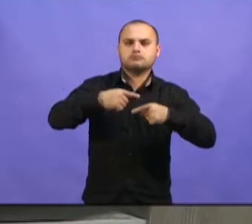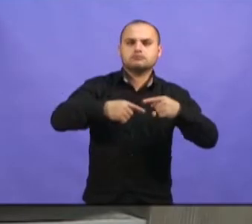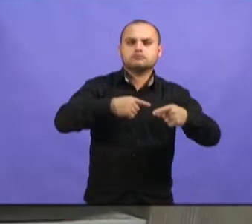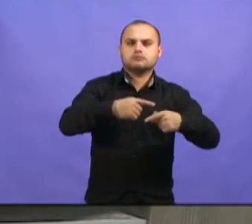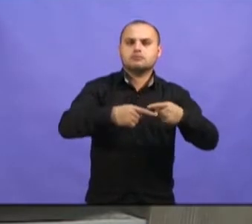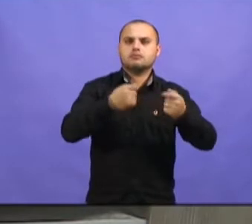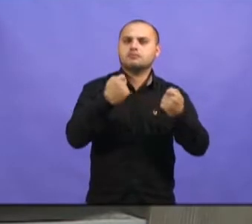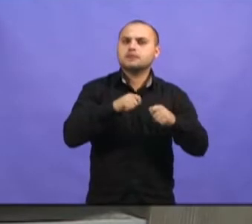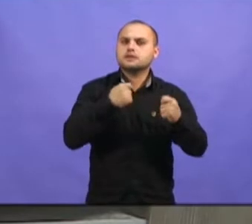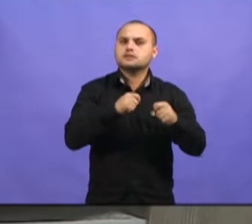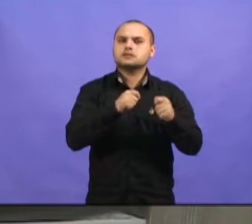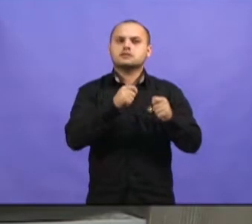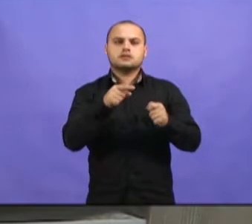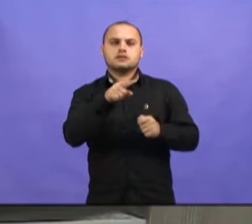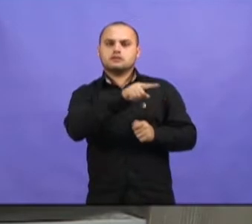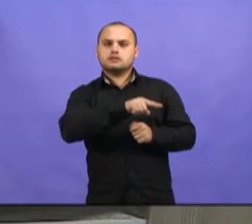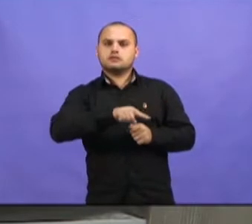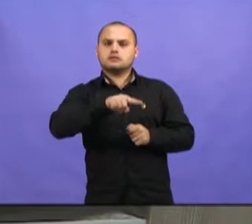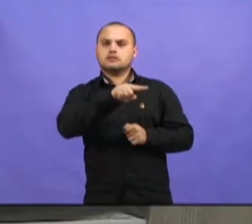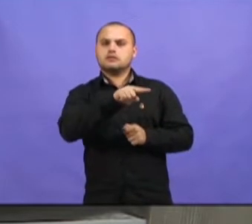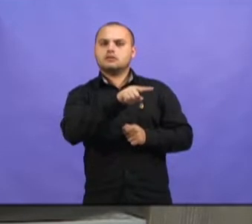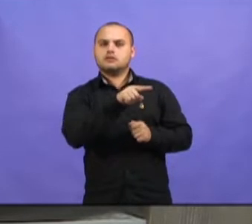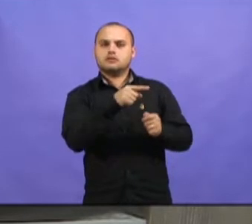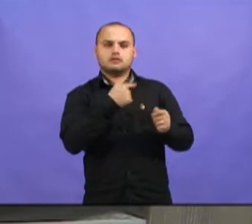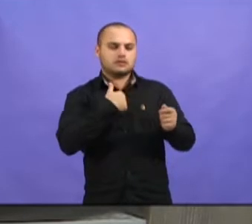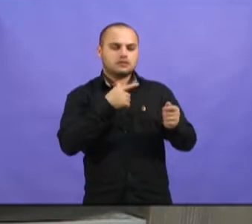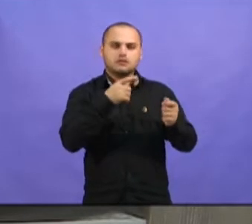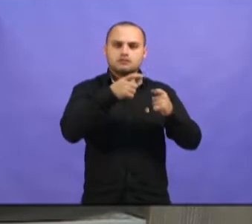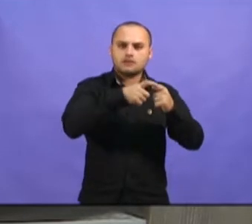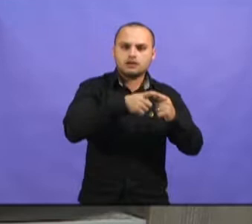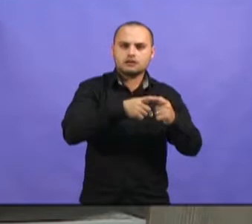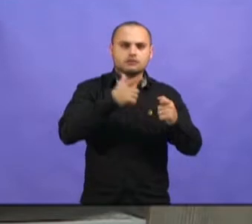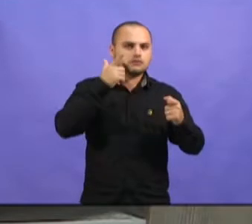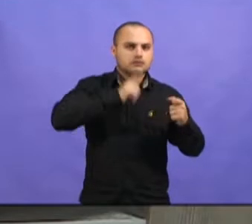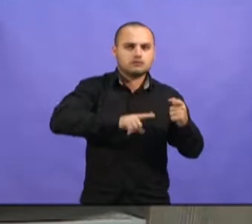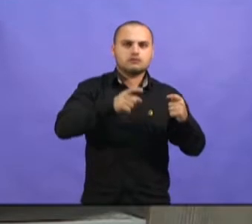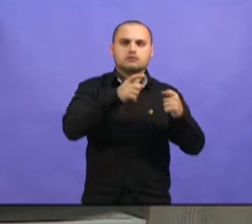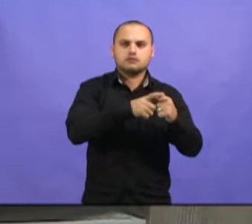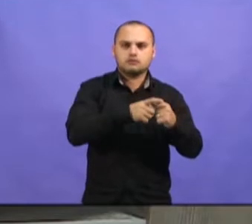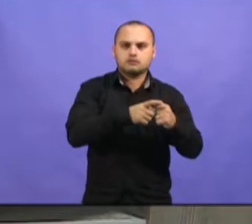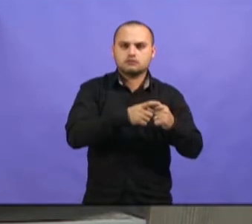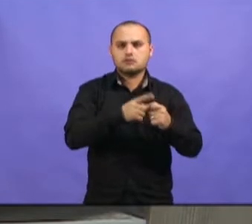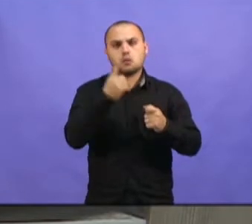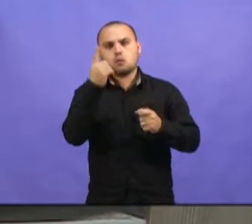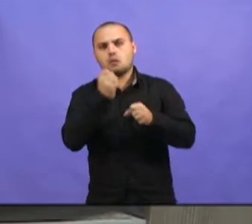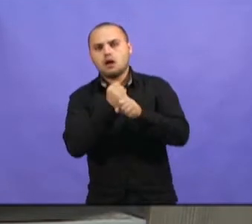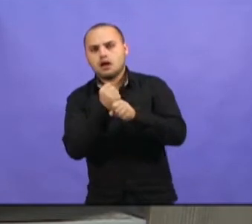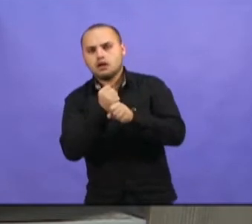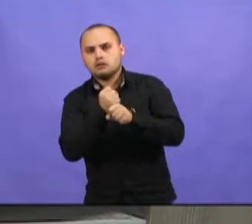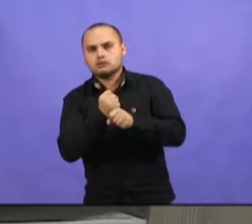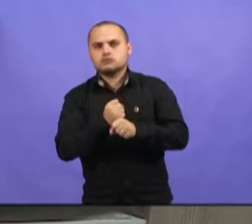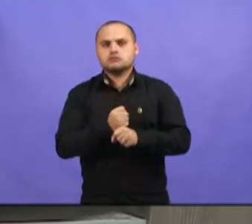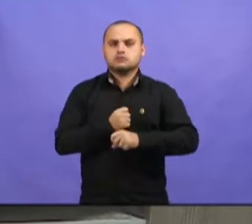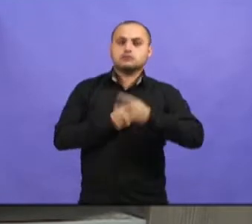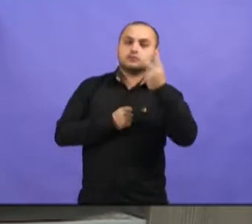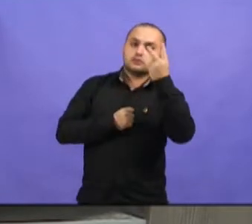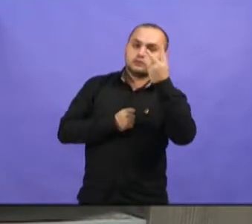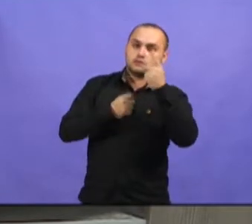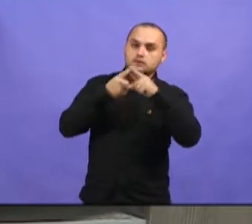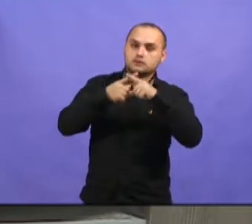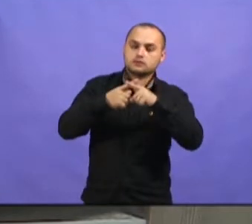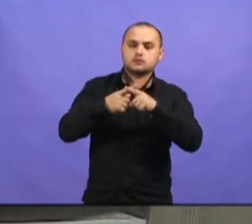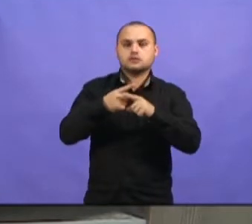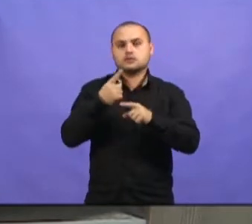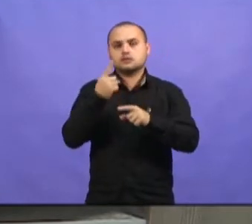médico qual vai ser o segmento. Vai fazer exame anualmente, vai fazer bianualmente,